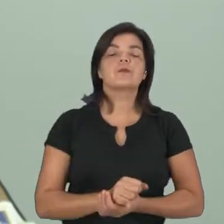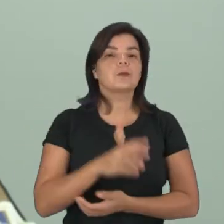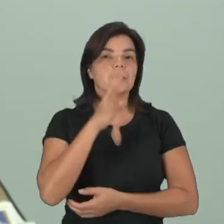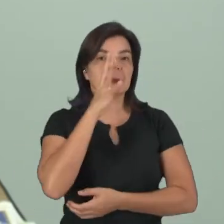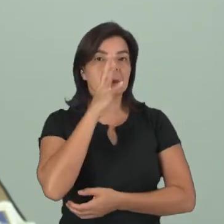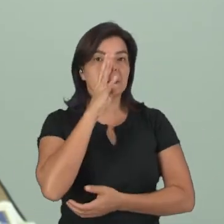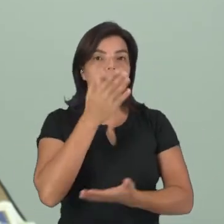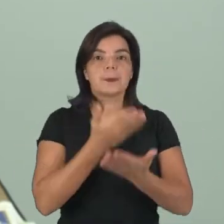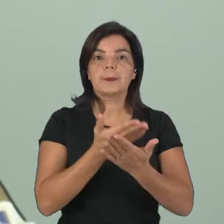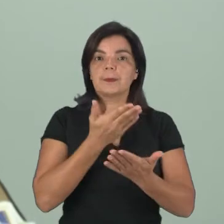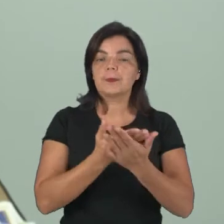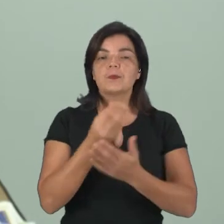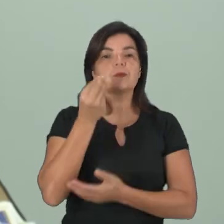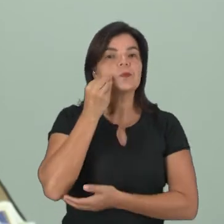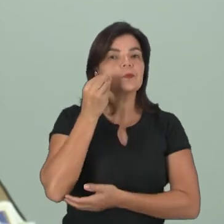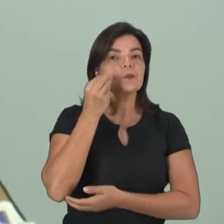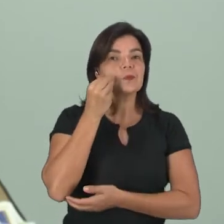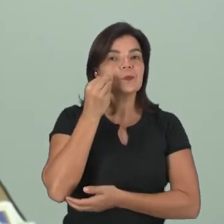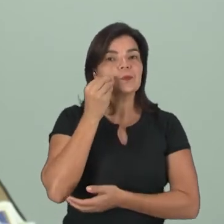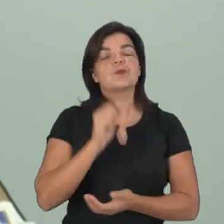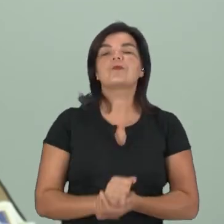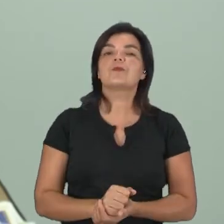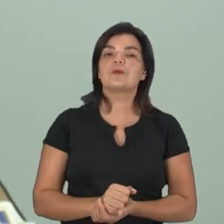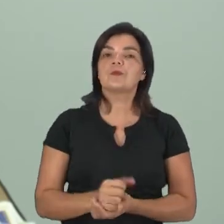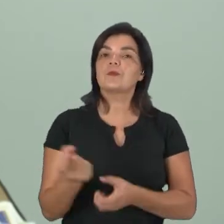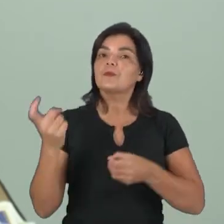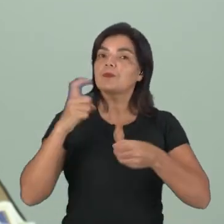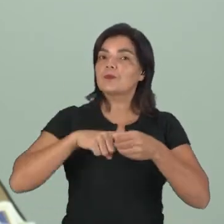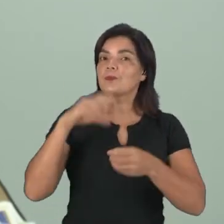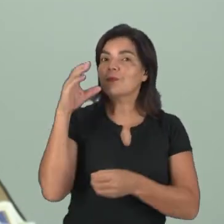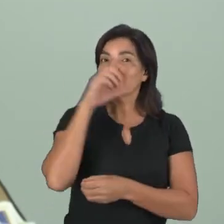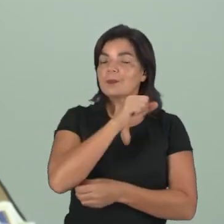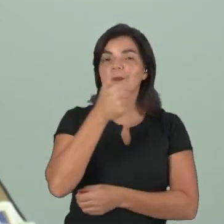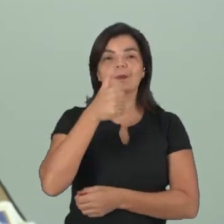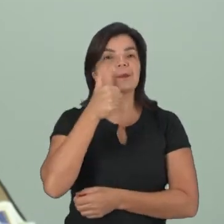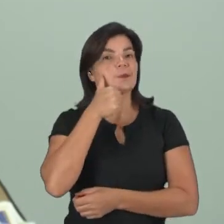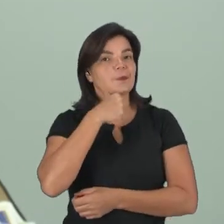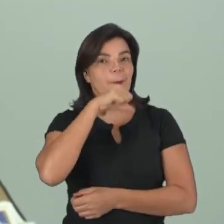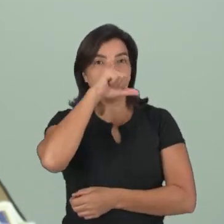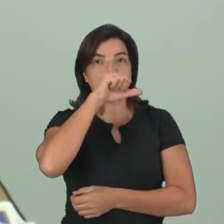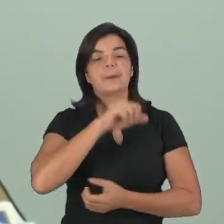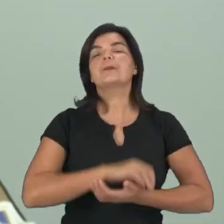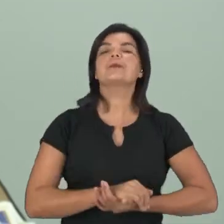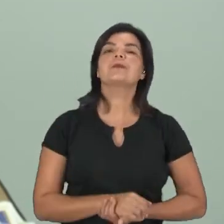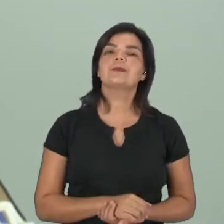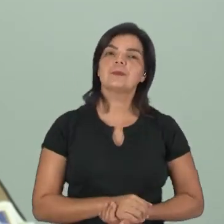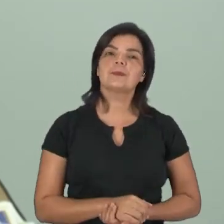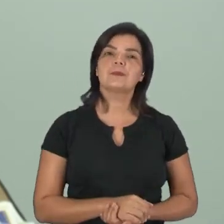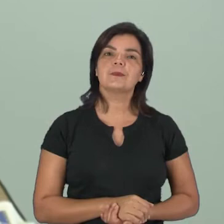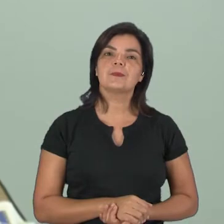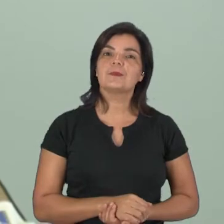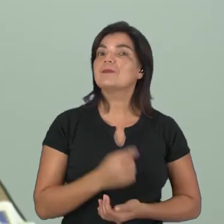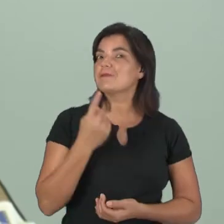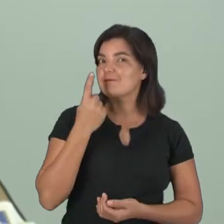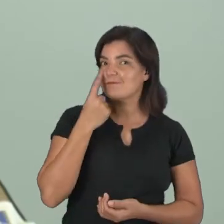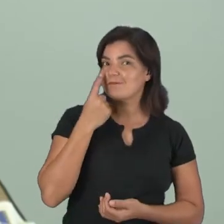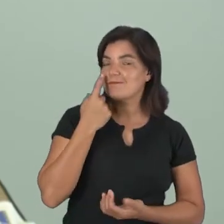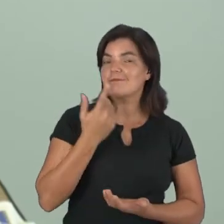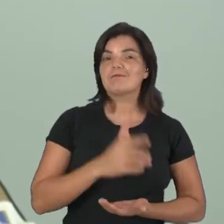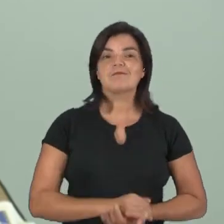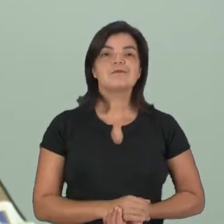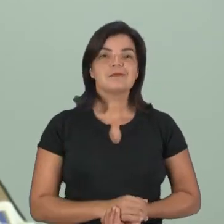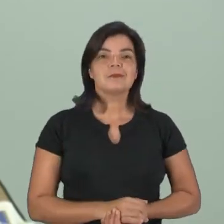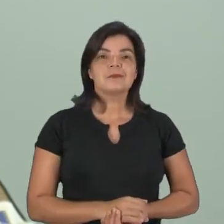Assista às aulas beijinhos volto logo mamãe já viram